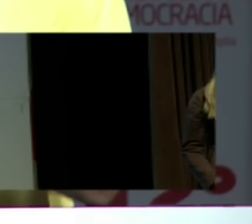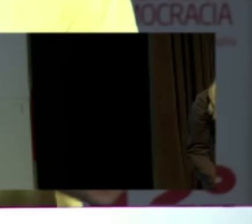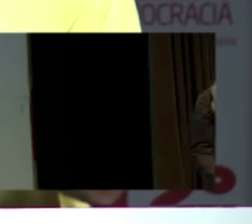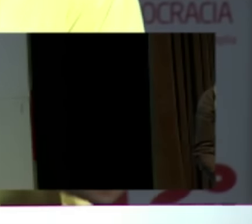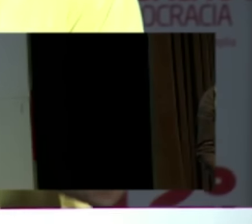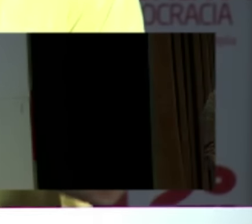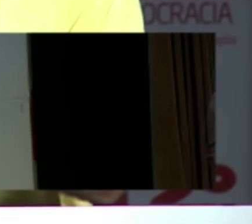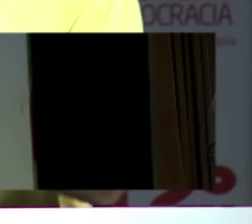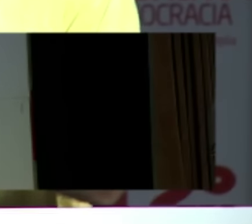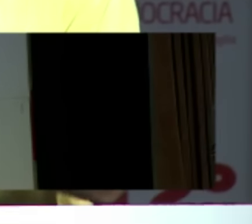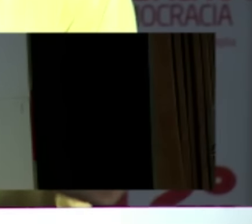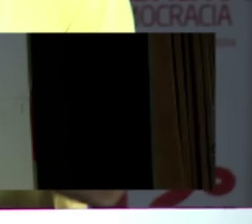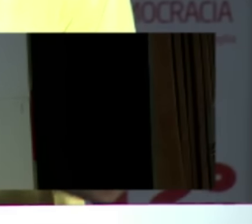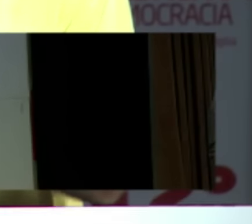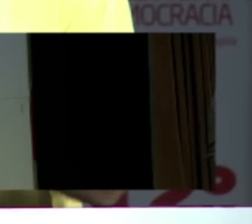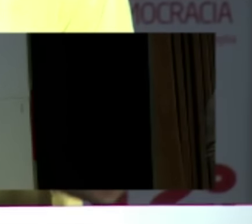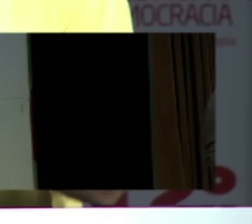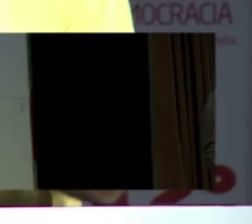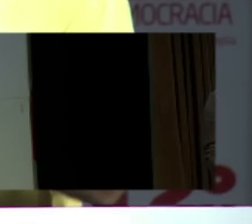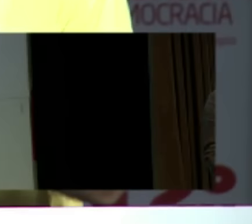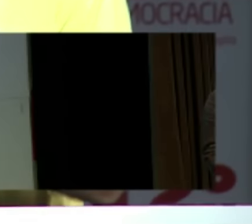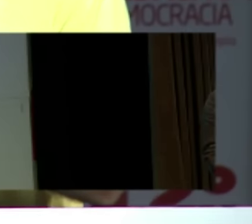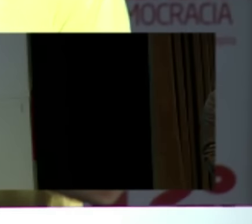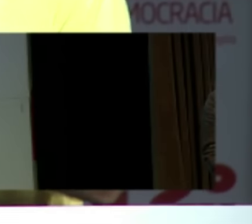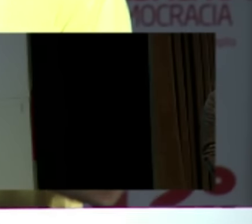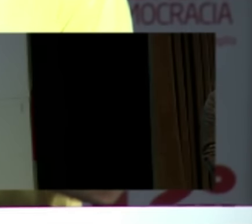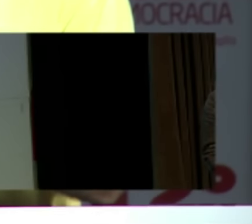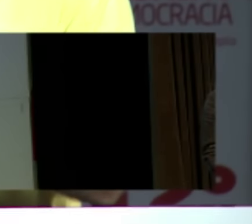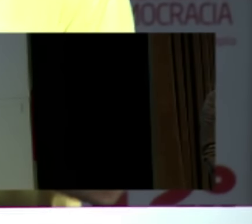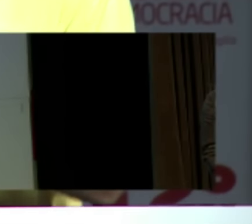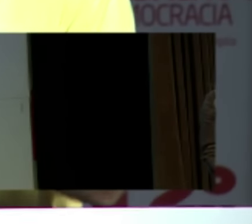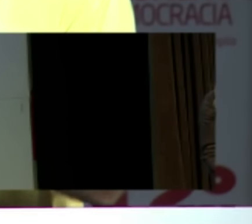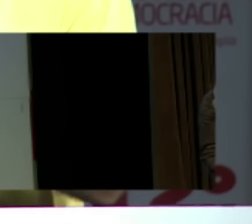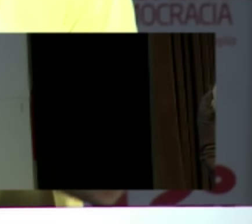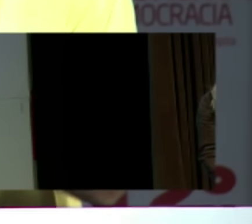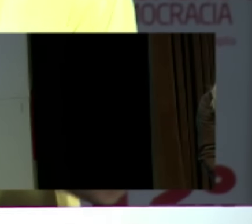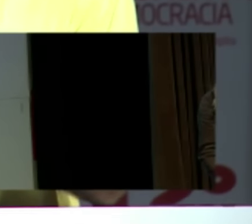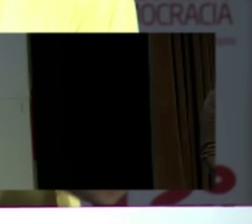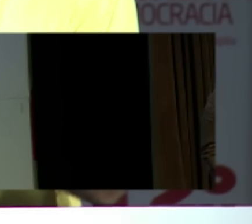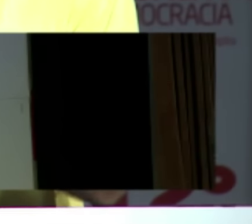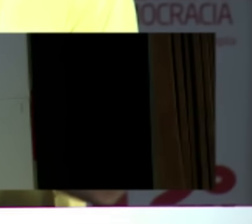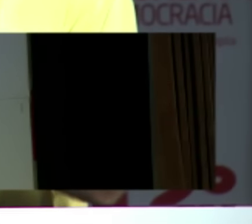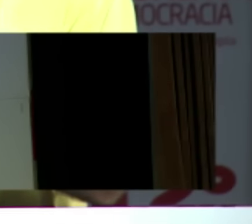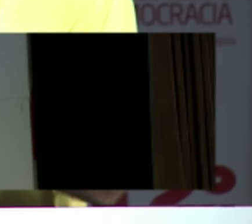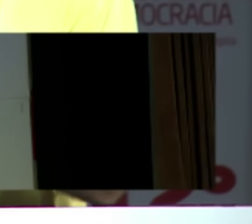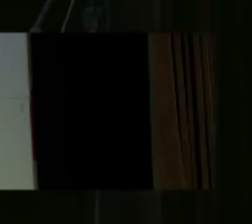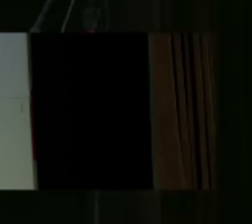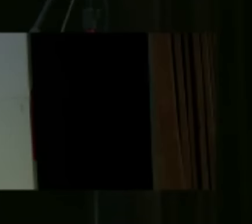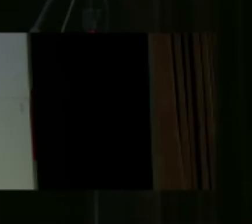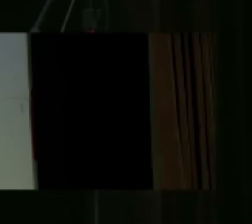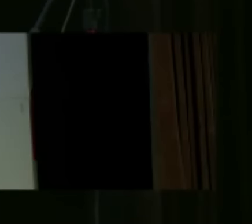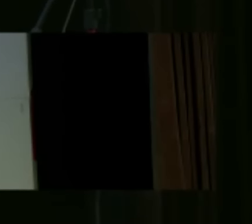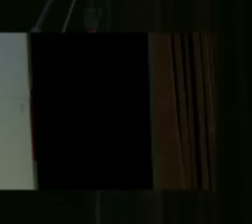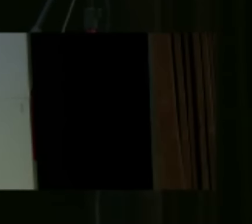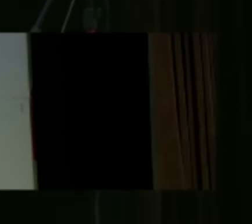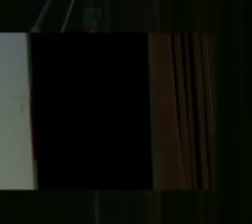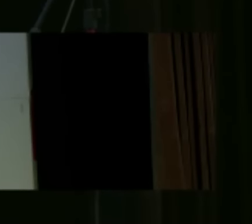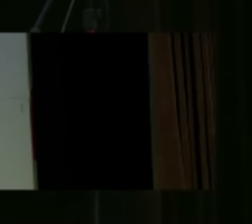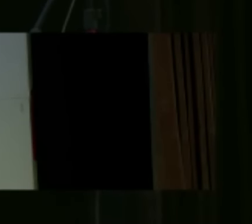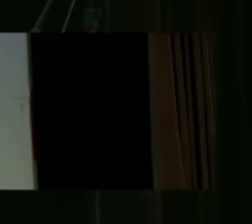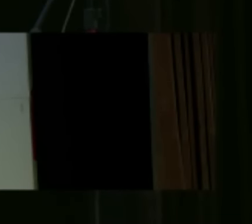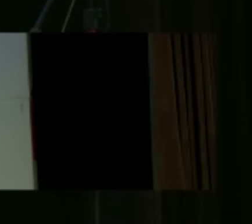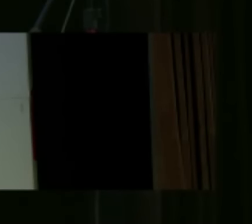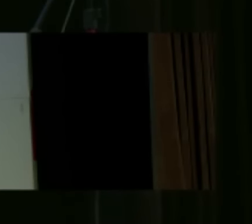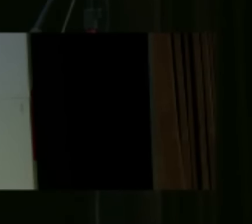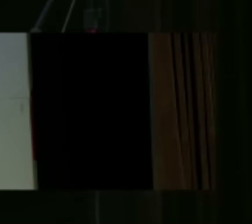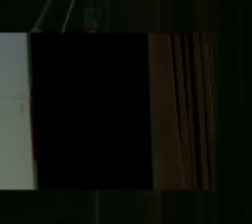união contra a opressão das grandes empresas pediu sindicatos mais fortes para empoderar os trabalhadores e romper